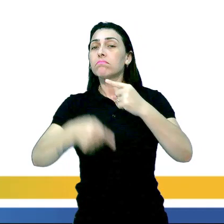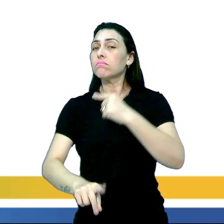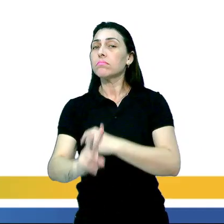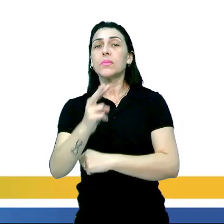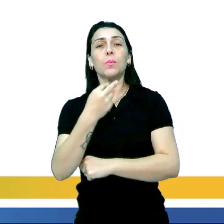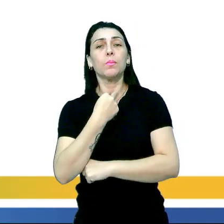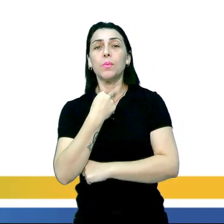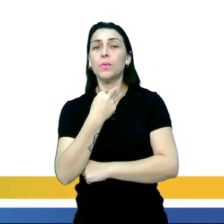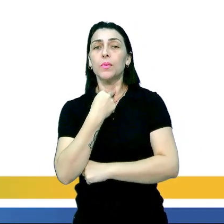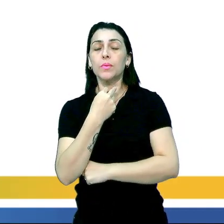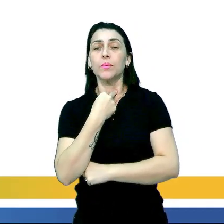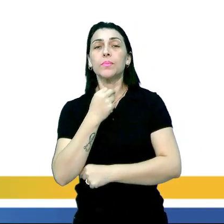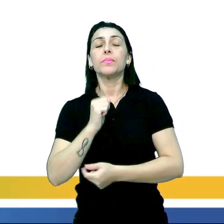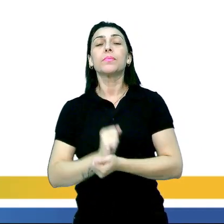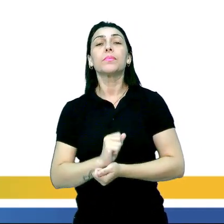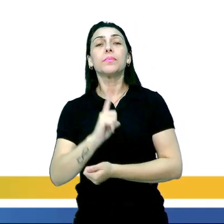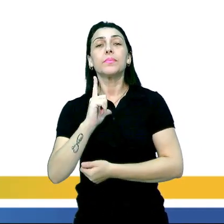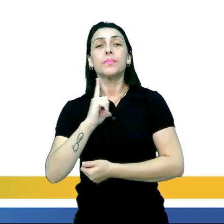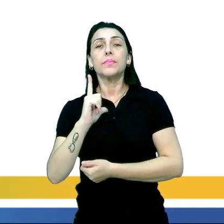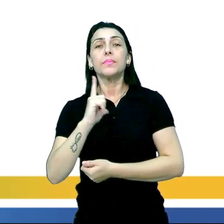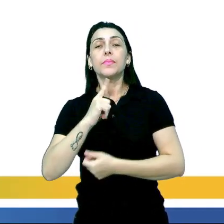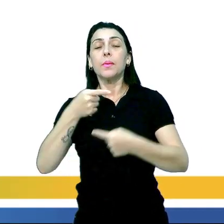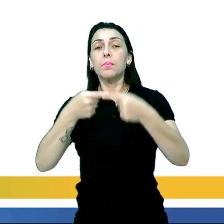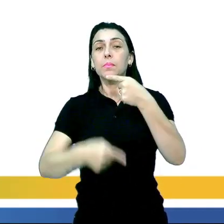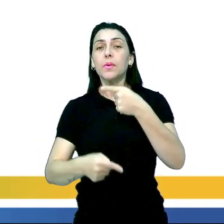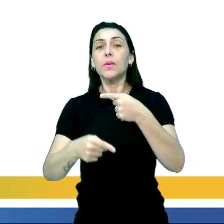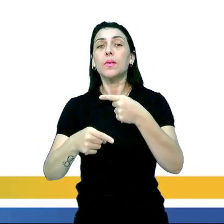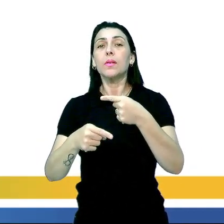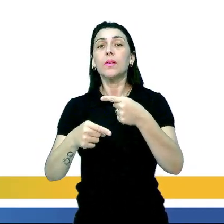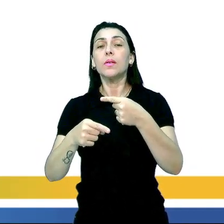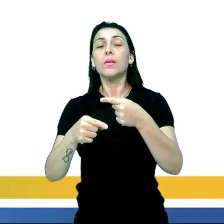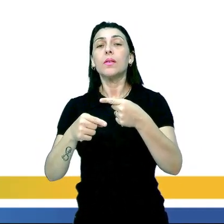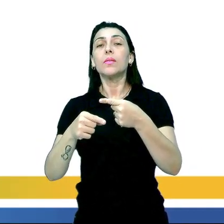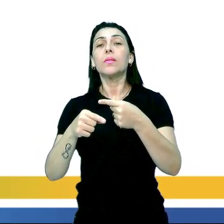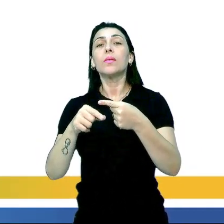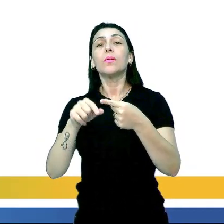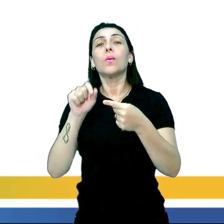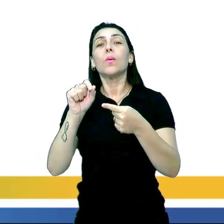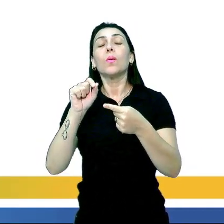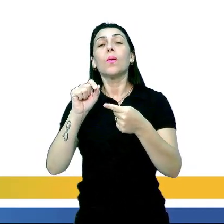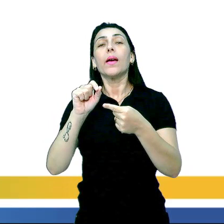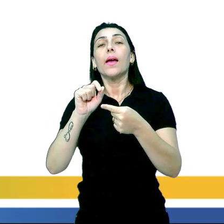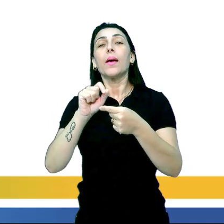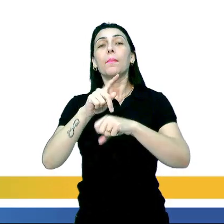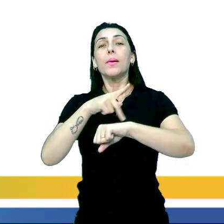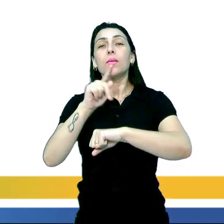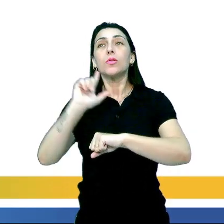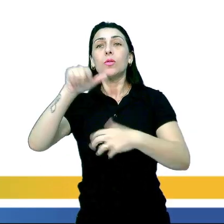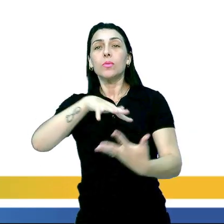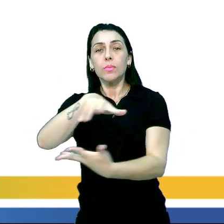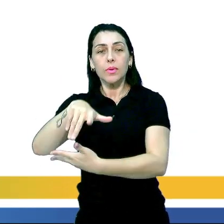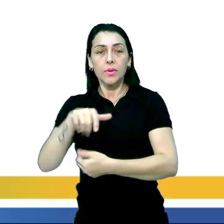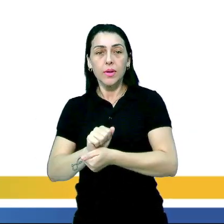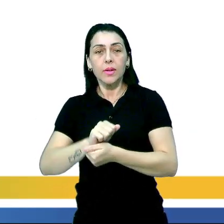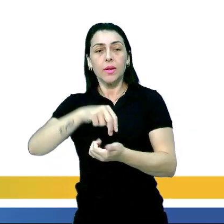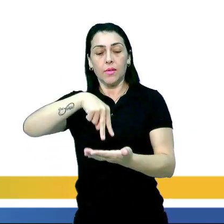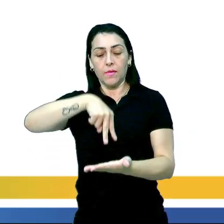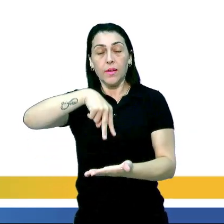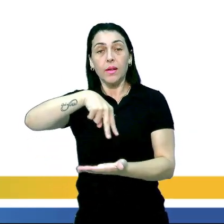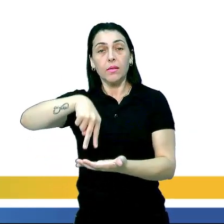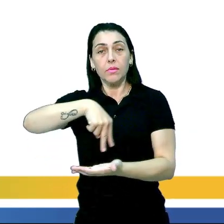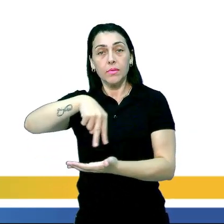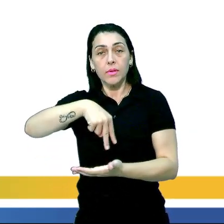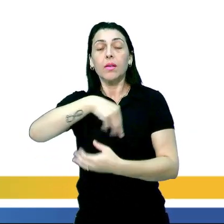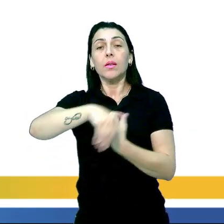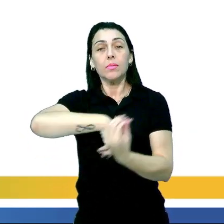que é proibido. E aí nós temos aí, é proibido alienígenas neste local, nós temos uma mistura de linguagem verbal e não verbal, que seria a